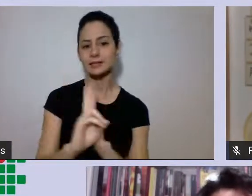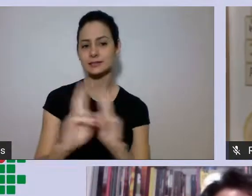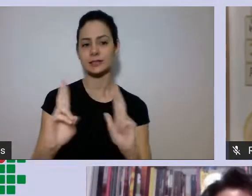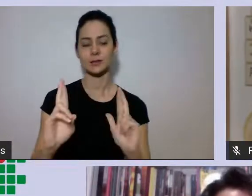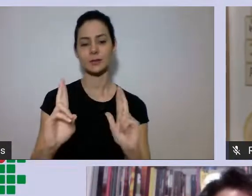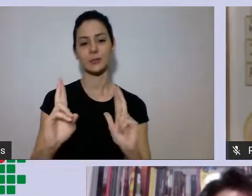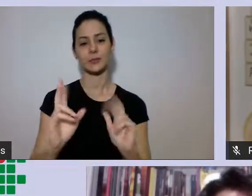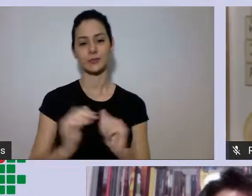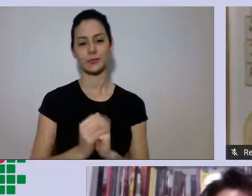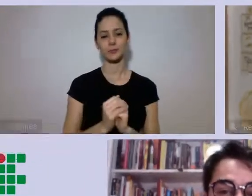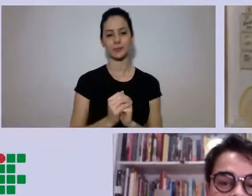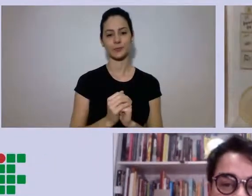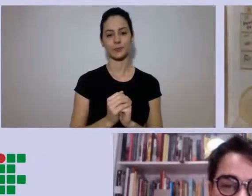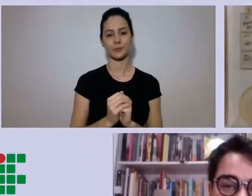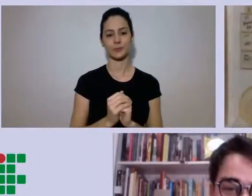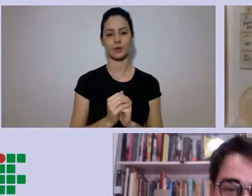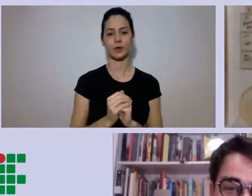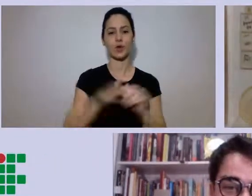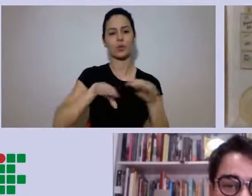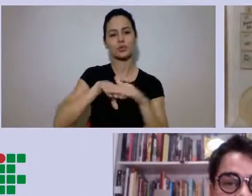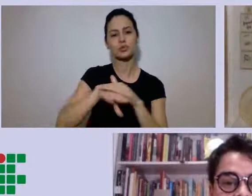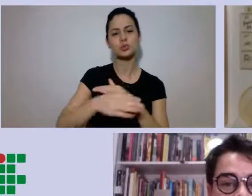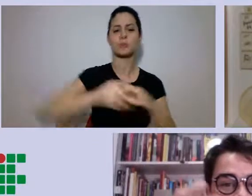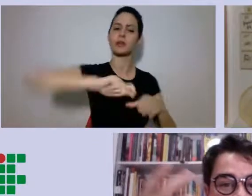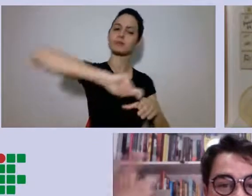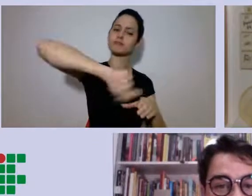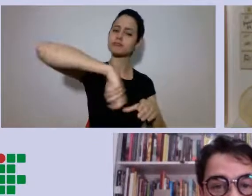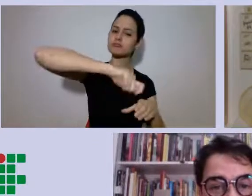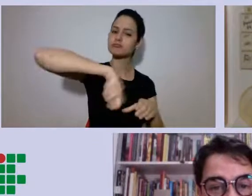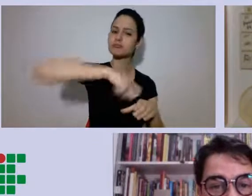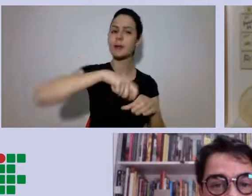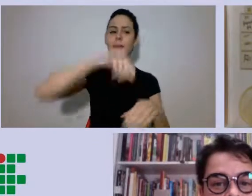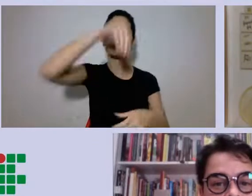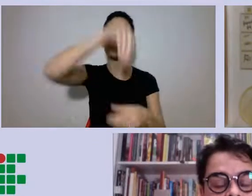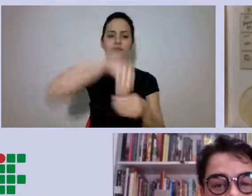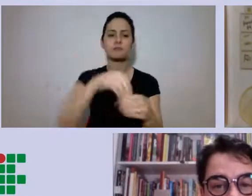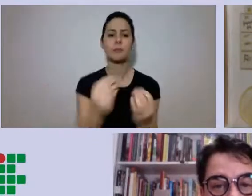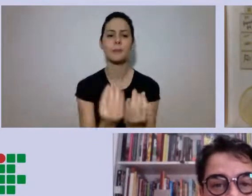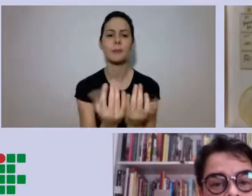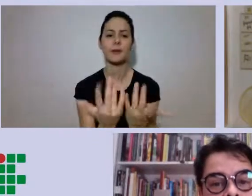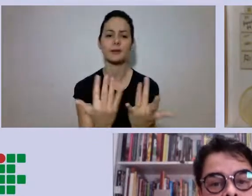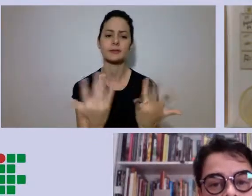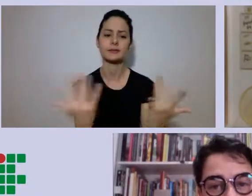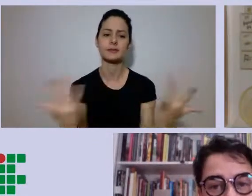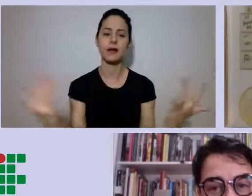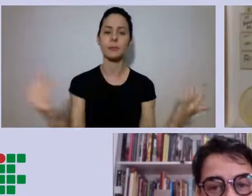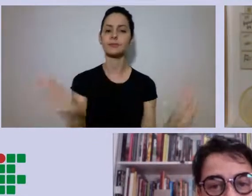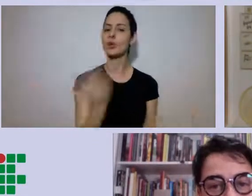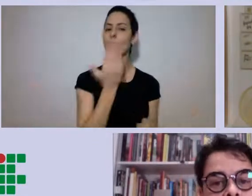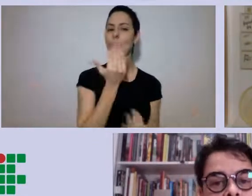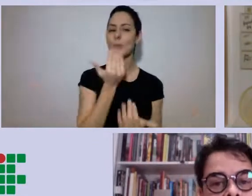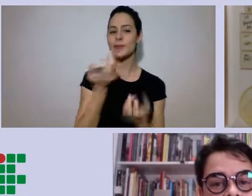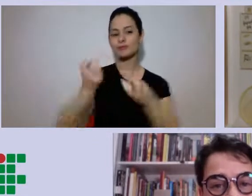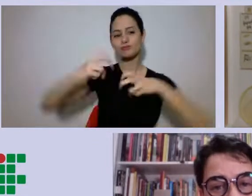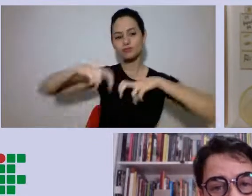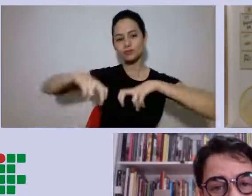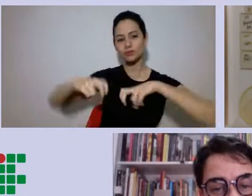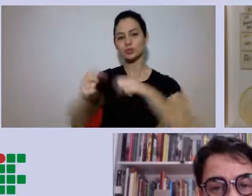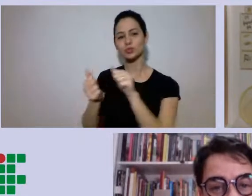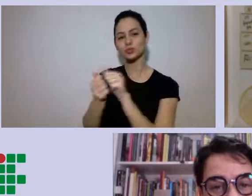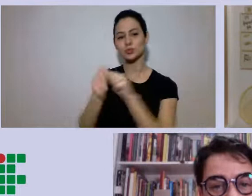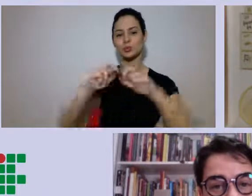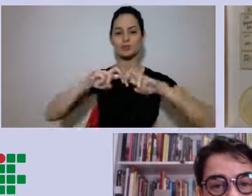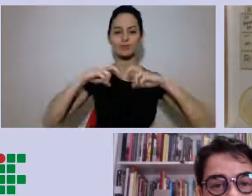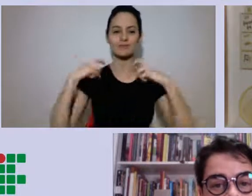torno do ato de cozinhar, do ato de plantar, do ato de comer junto, de comer em grupo,